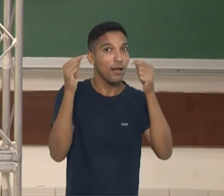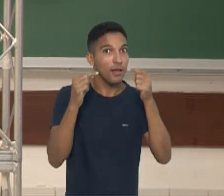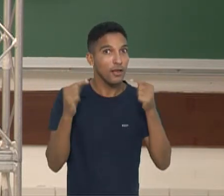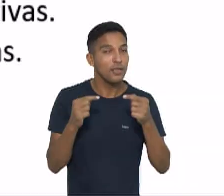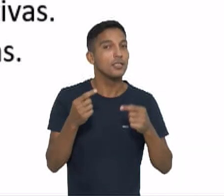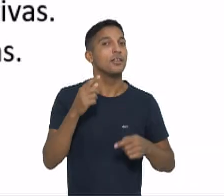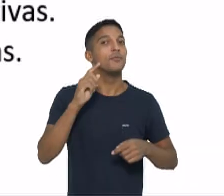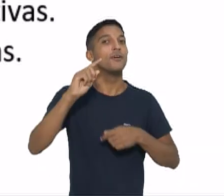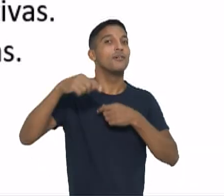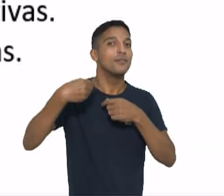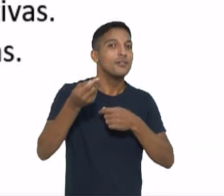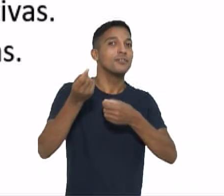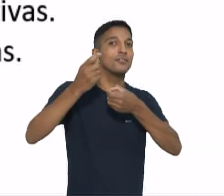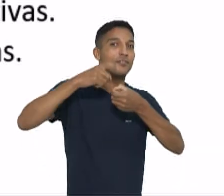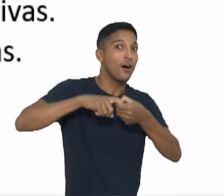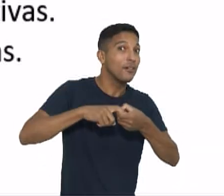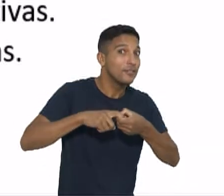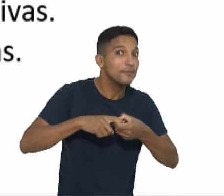duas.